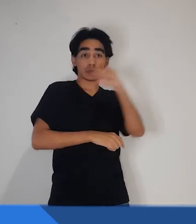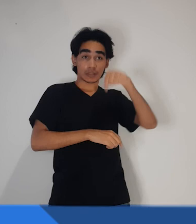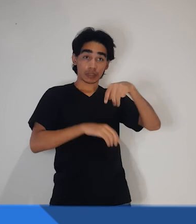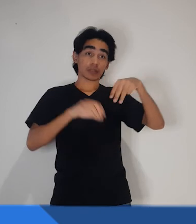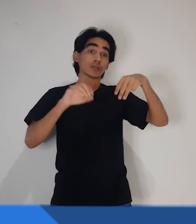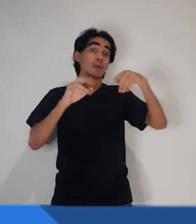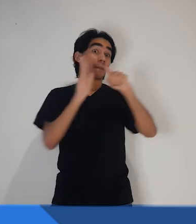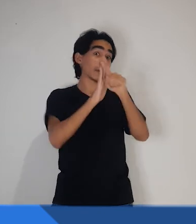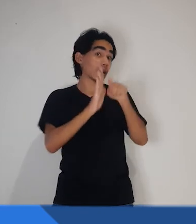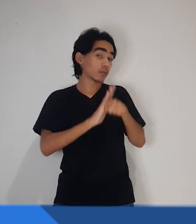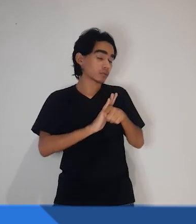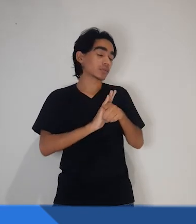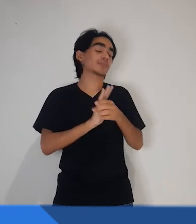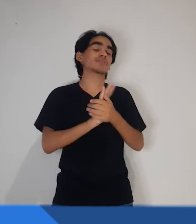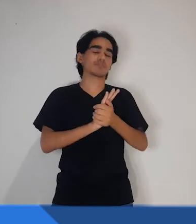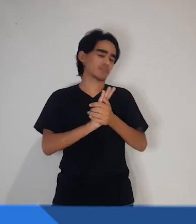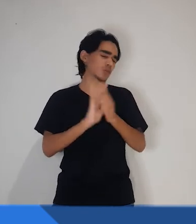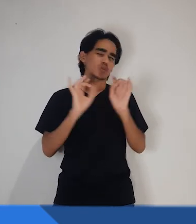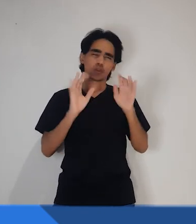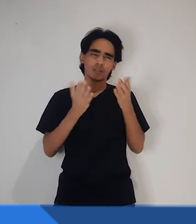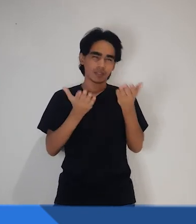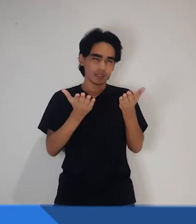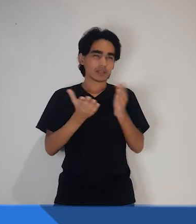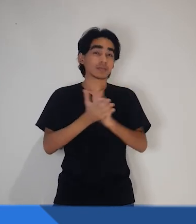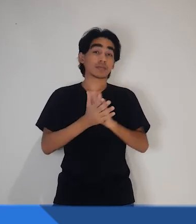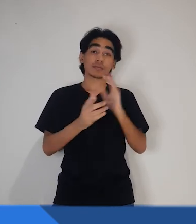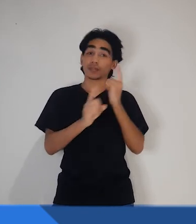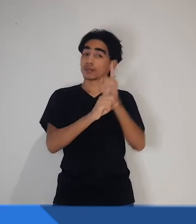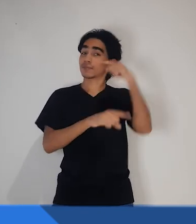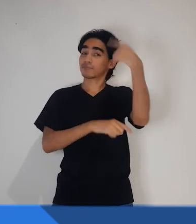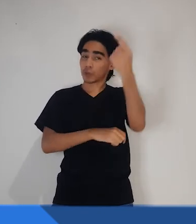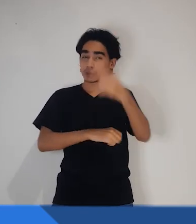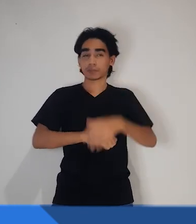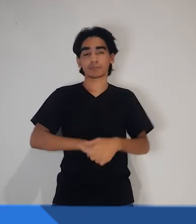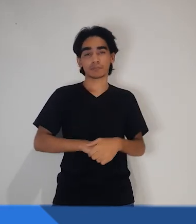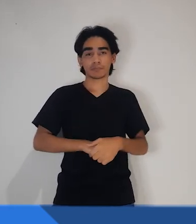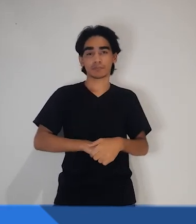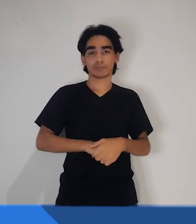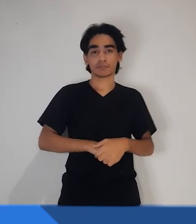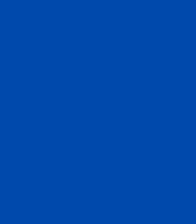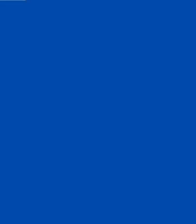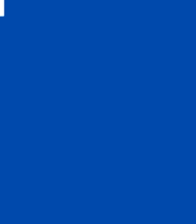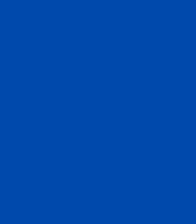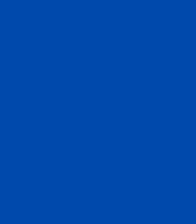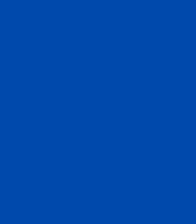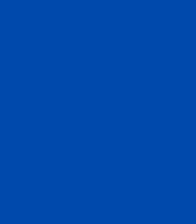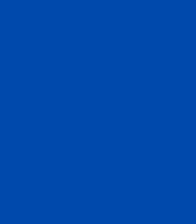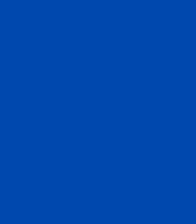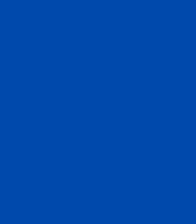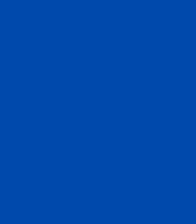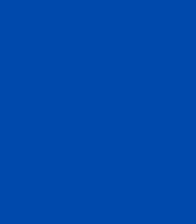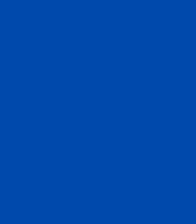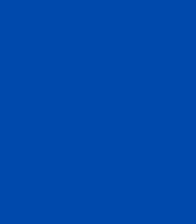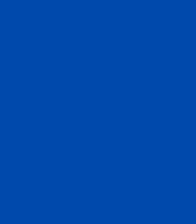de cada estudante aqui no questionário. Era isso que eu queria mostrar para vocês. Até mais.